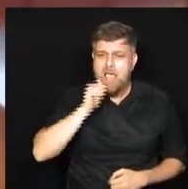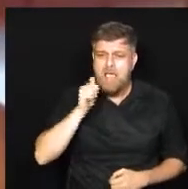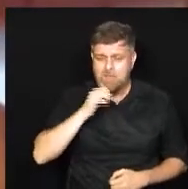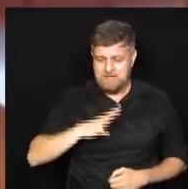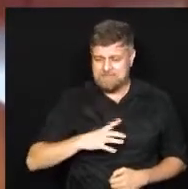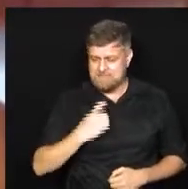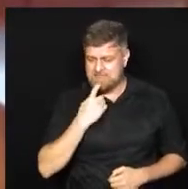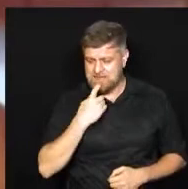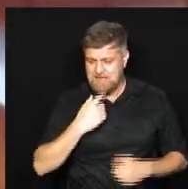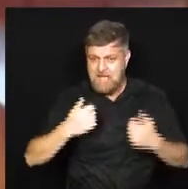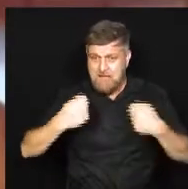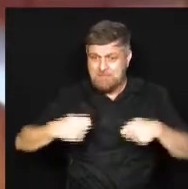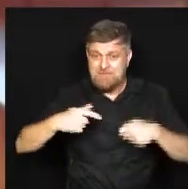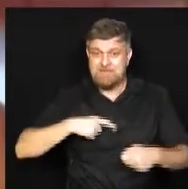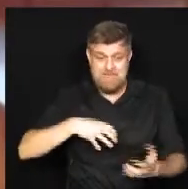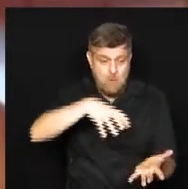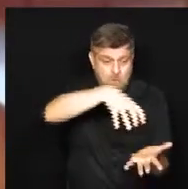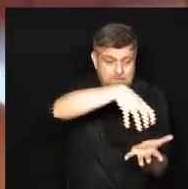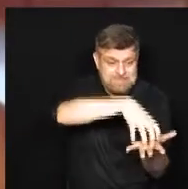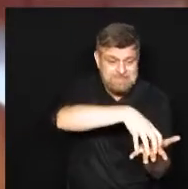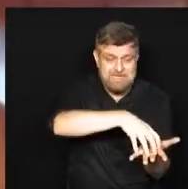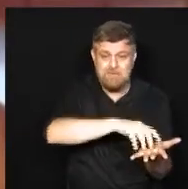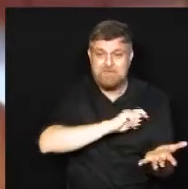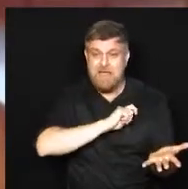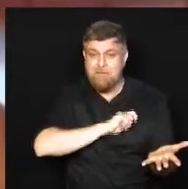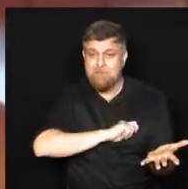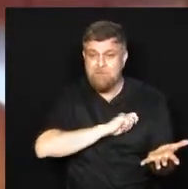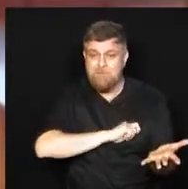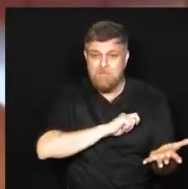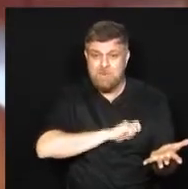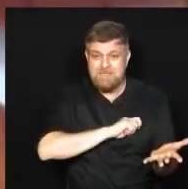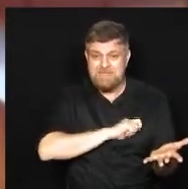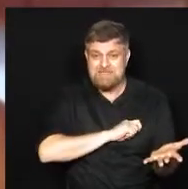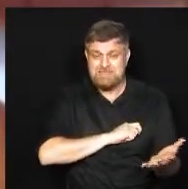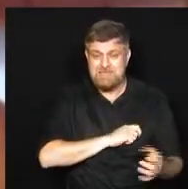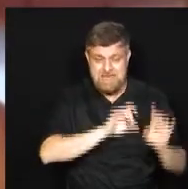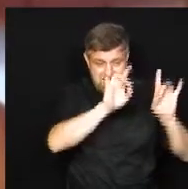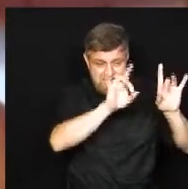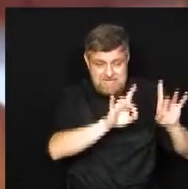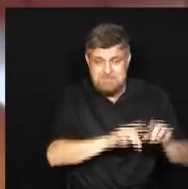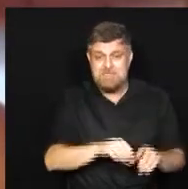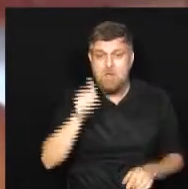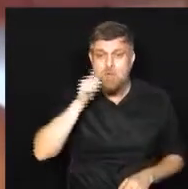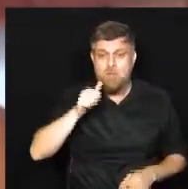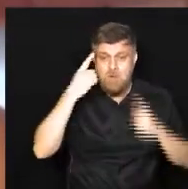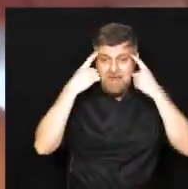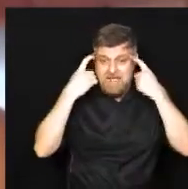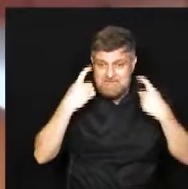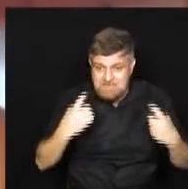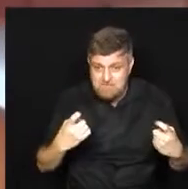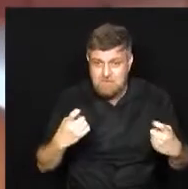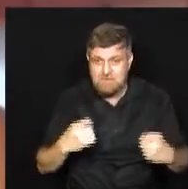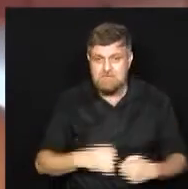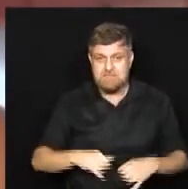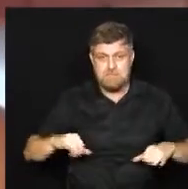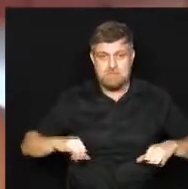de Campinas ter uma vara especializada em violência doméstica e familiar. Foi importante isso,